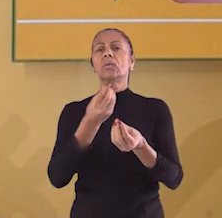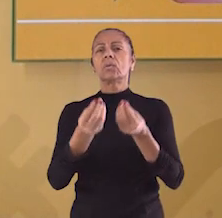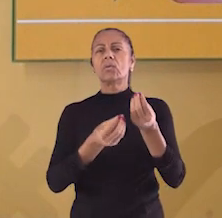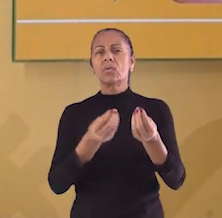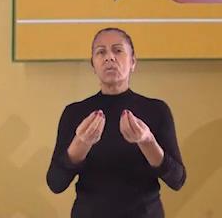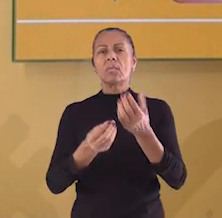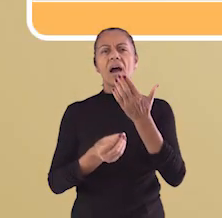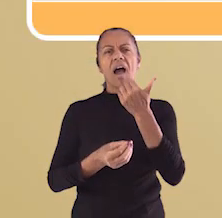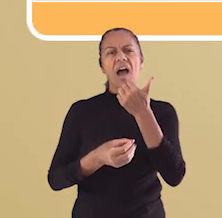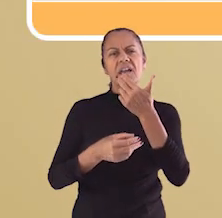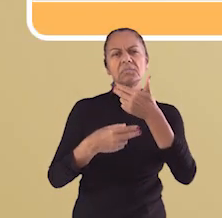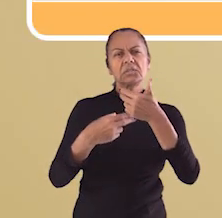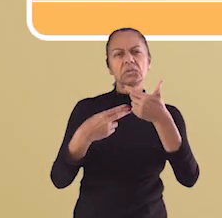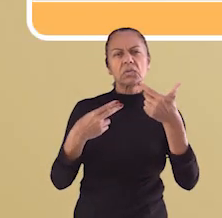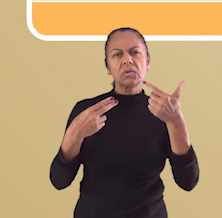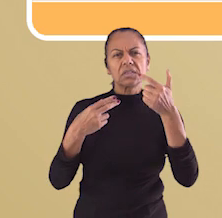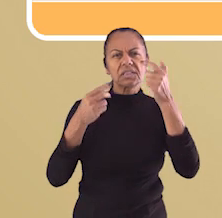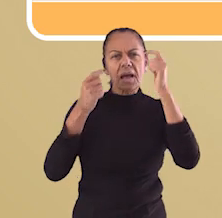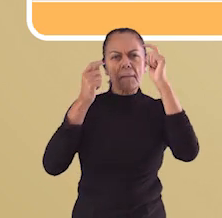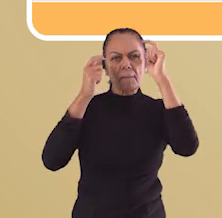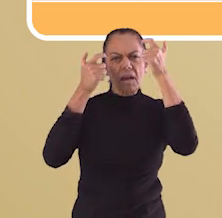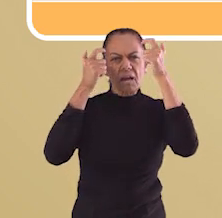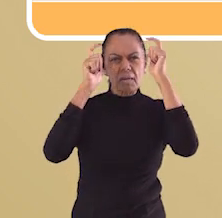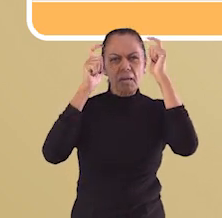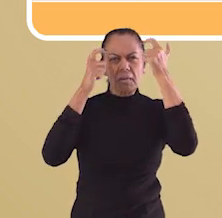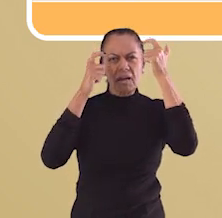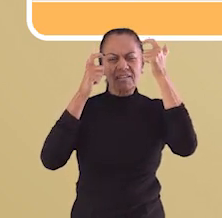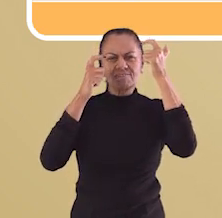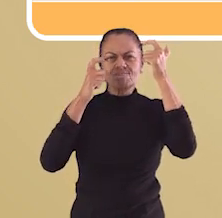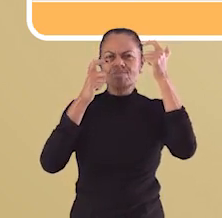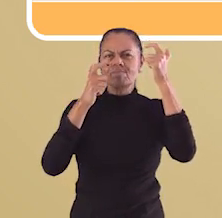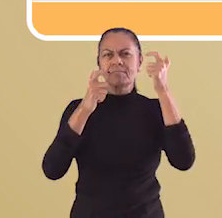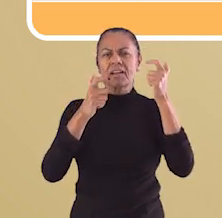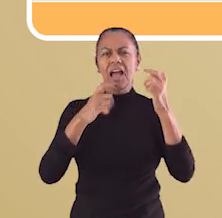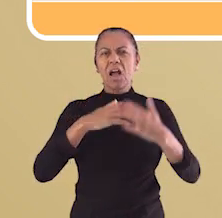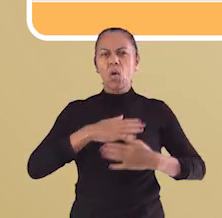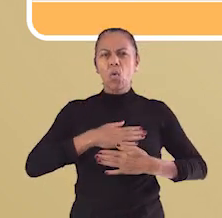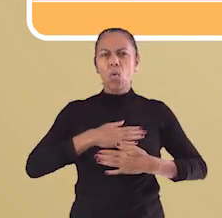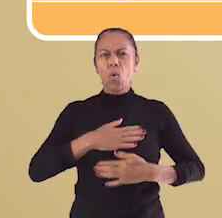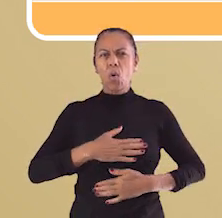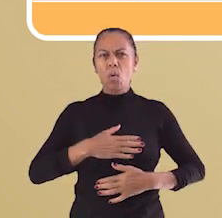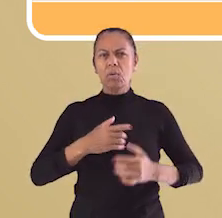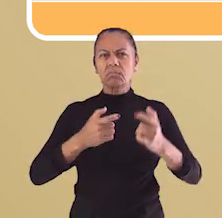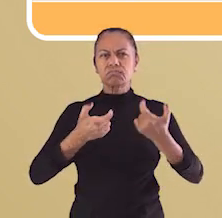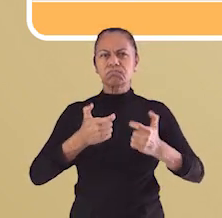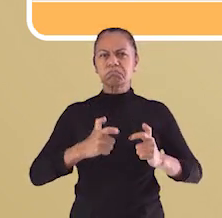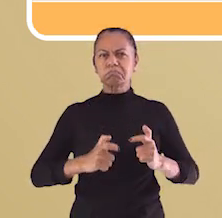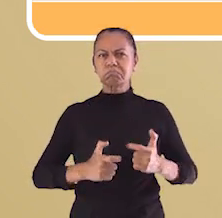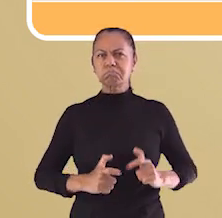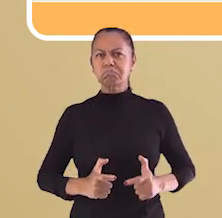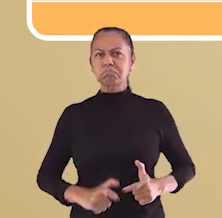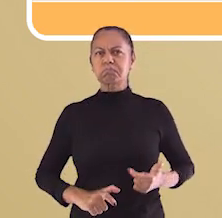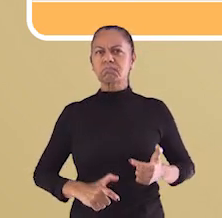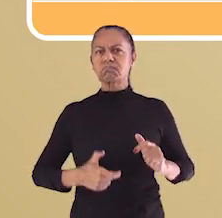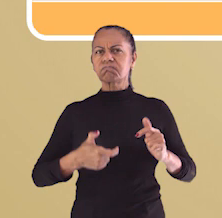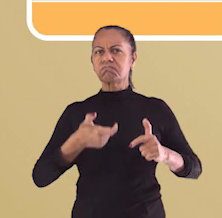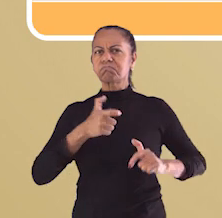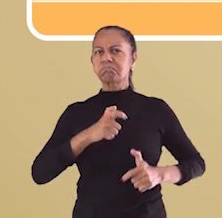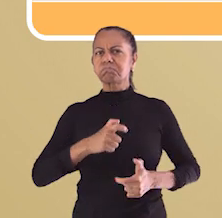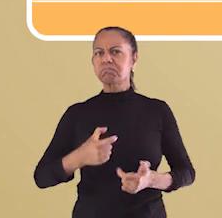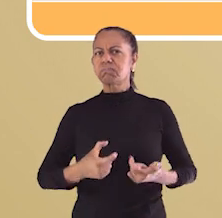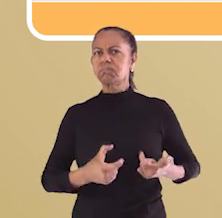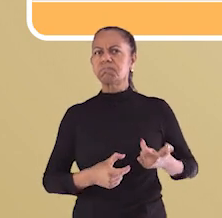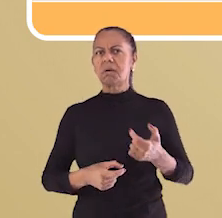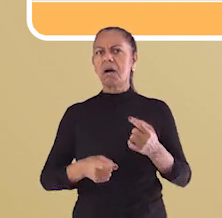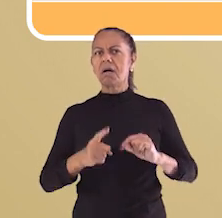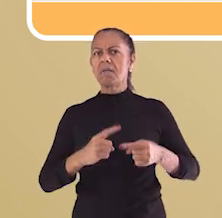nossa tela: como distúrbios alimentares podem afetar a mente e o corpo? Podem copiar a pergunta em